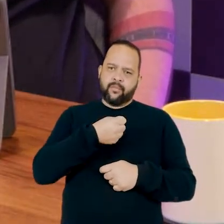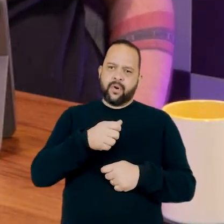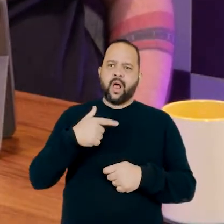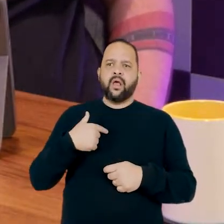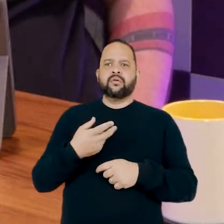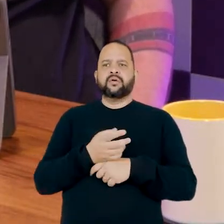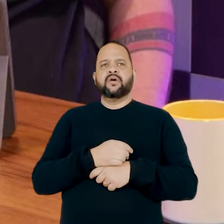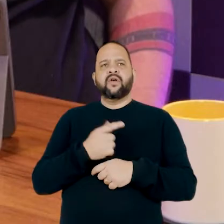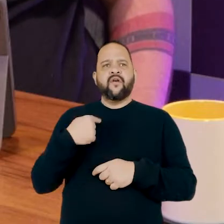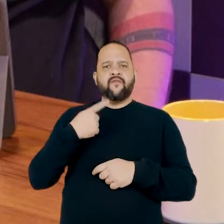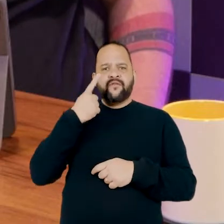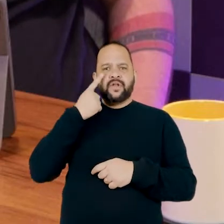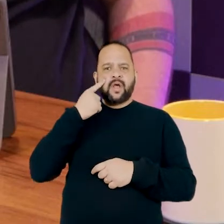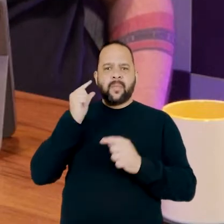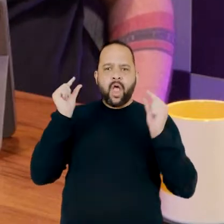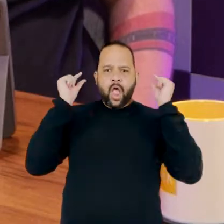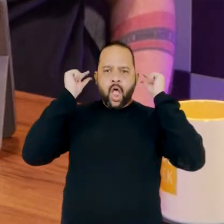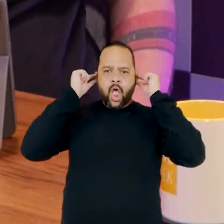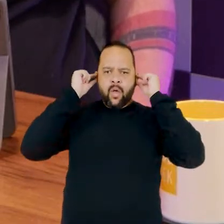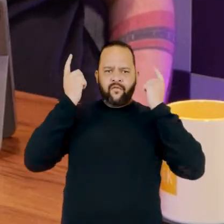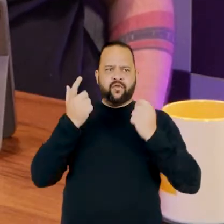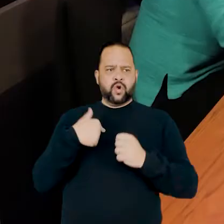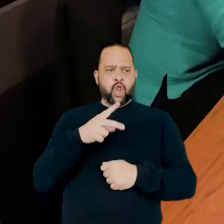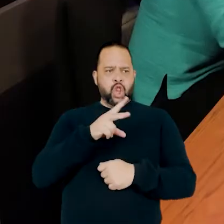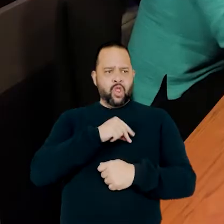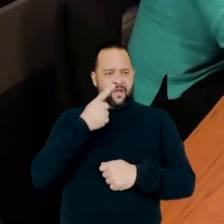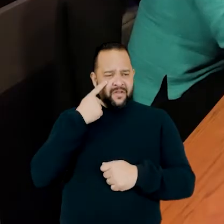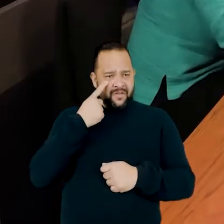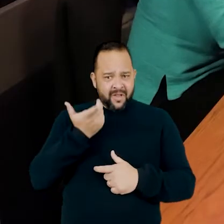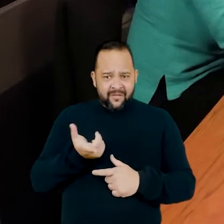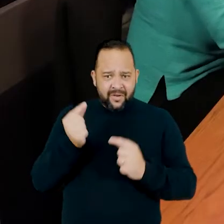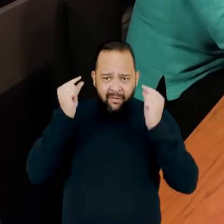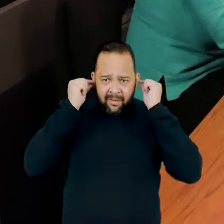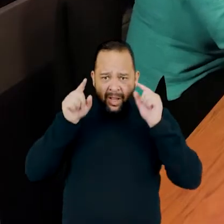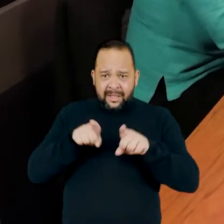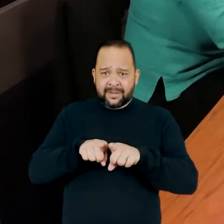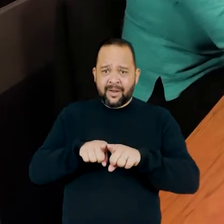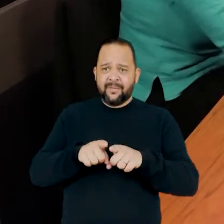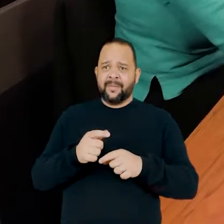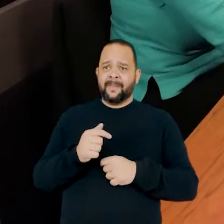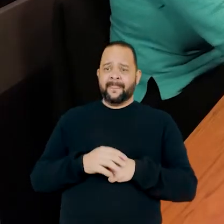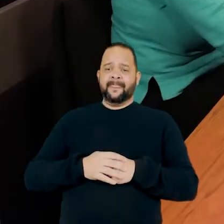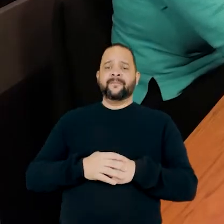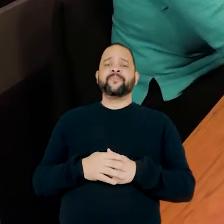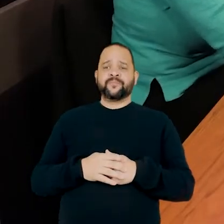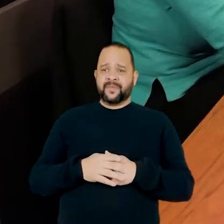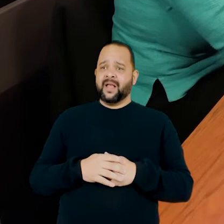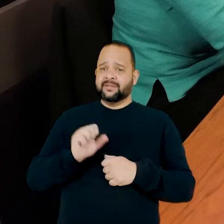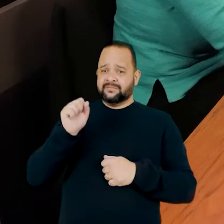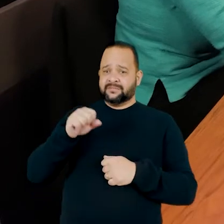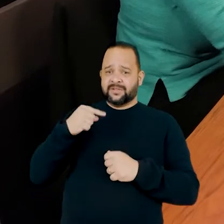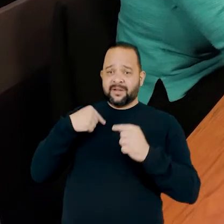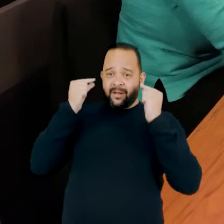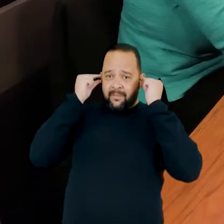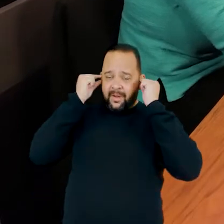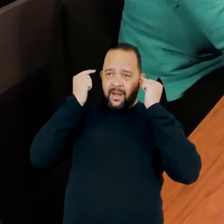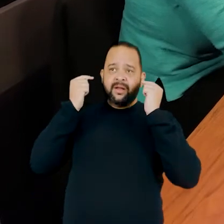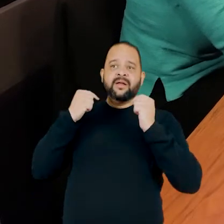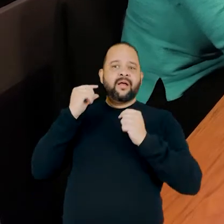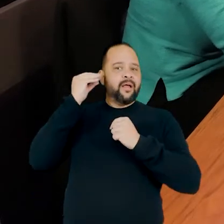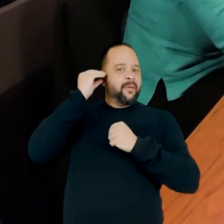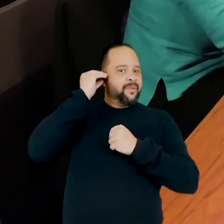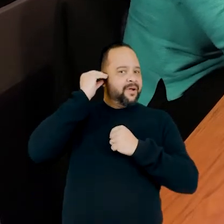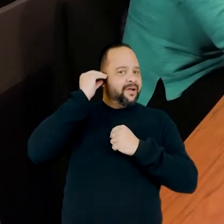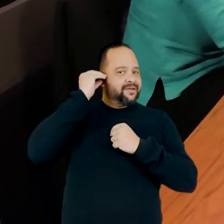entrei no site e vi fone de ouvido, até comentei com o mal. Falei, nossa, você viu aquele fone? Eu falei, aquele transparente. Eu falei, esse daí é turno, é